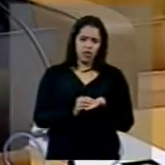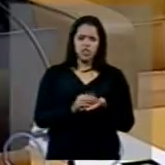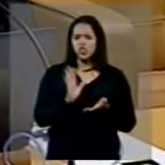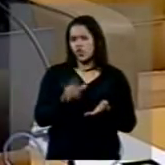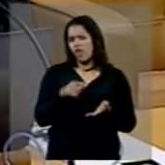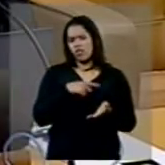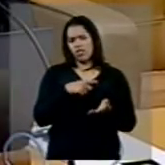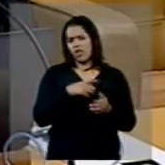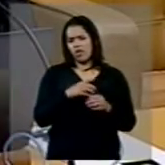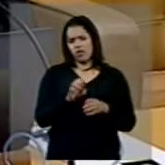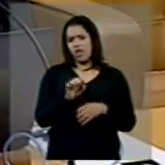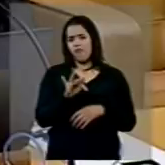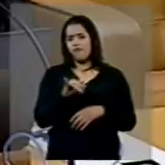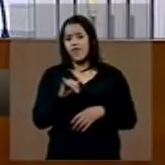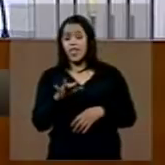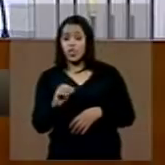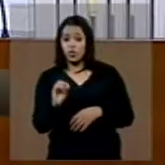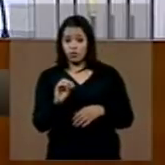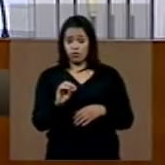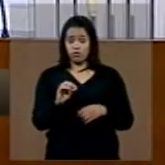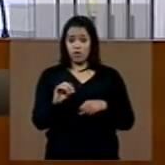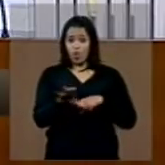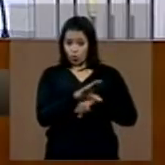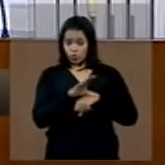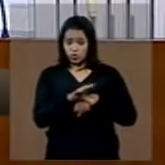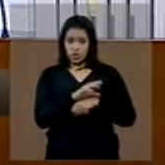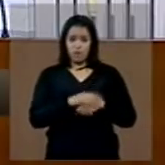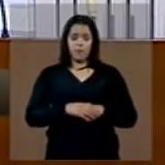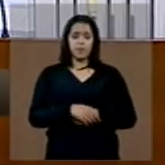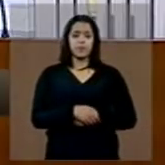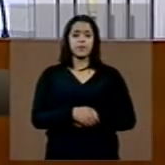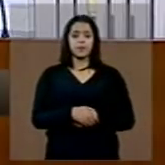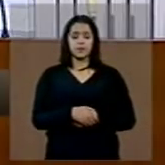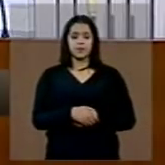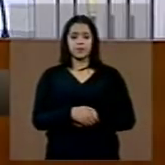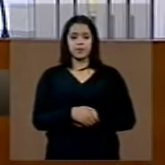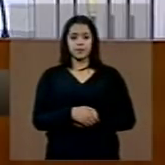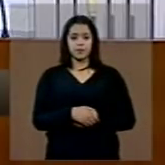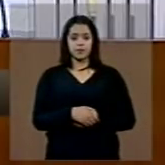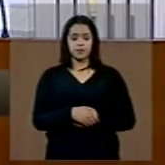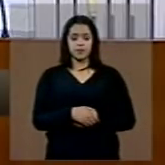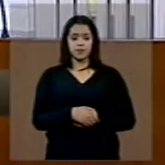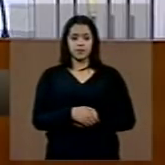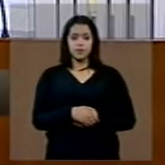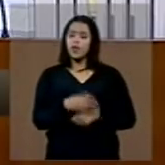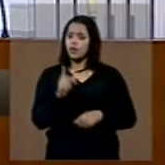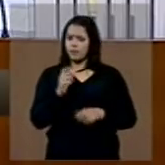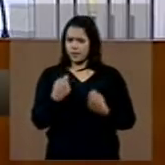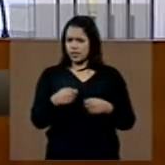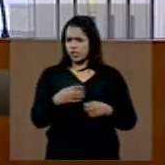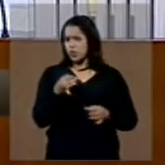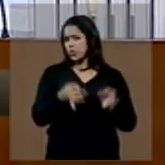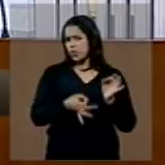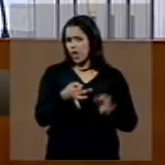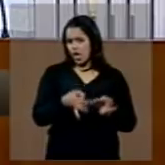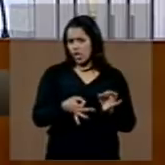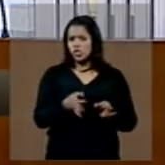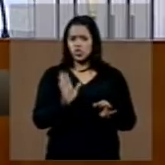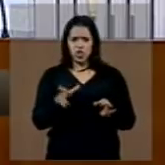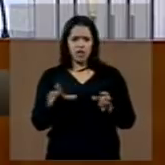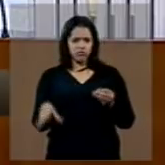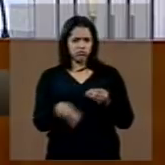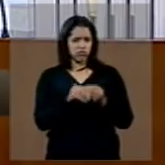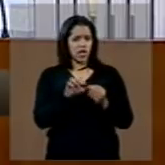efeito constitucional. Mas a ementa toda, dispositivo. Já julgada em definitivo. Sua Excelência, está sendo julgado em definitivo. Sua Excelência está na ementa